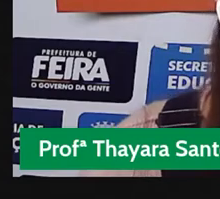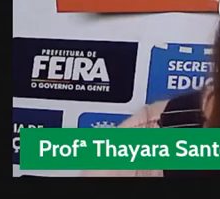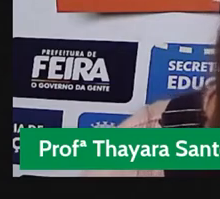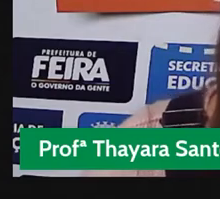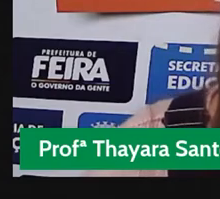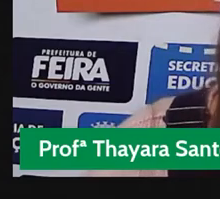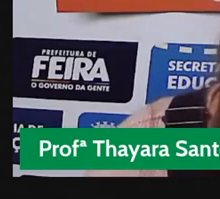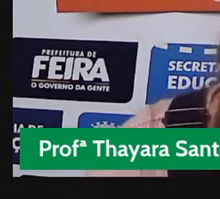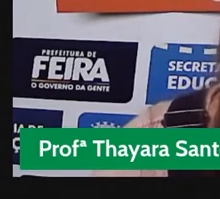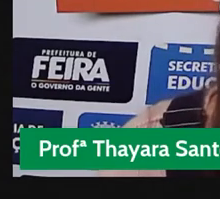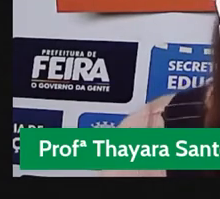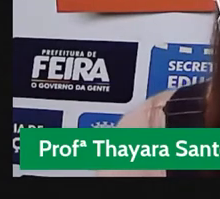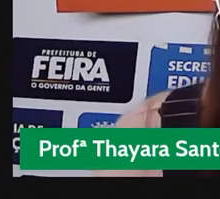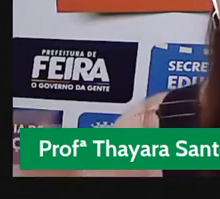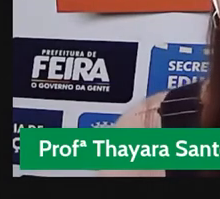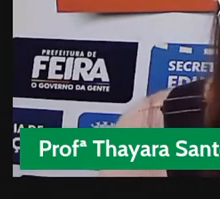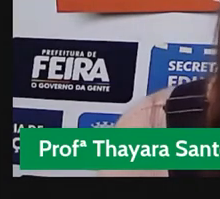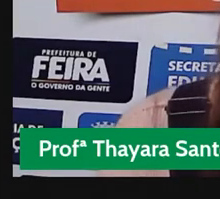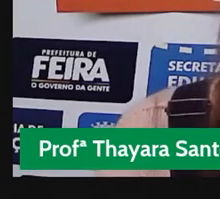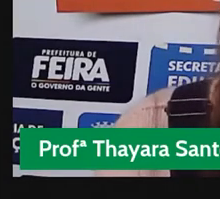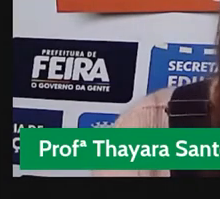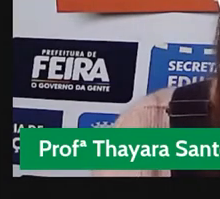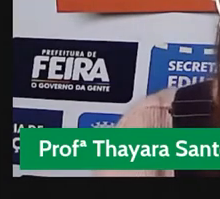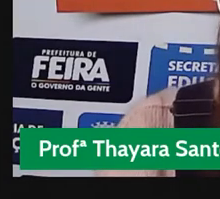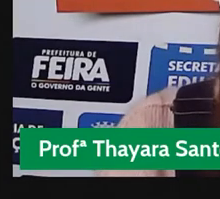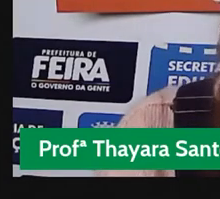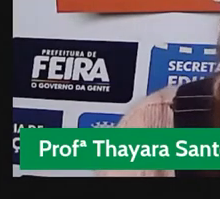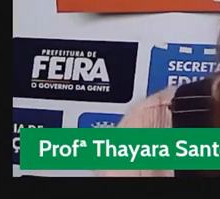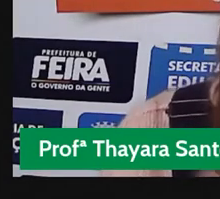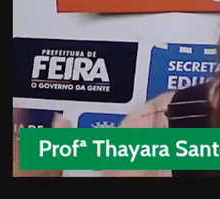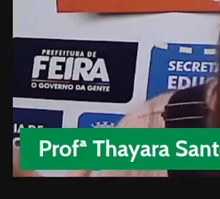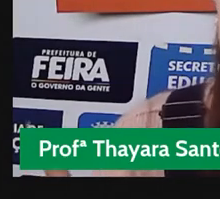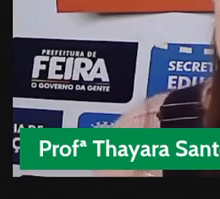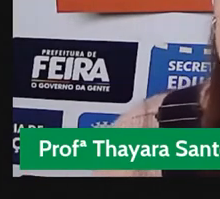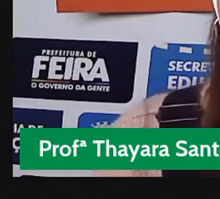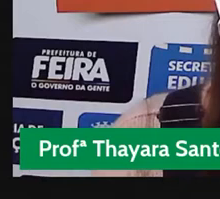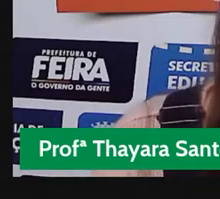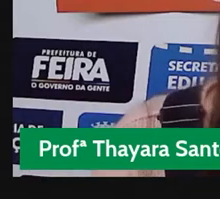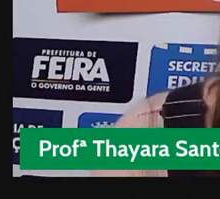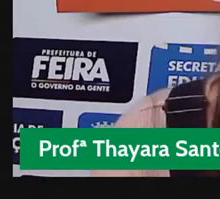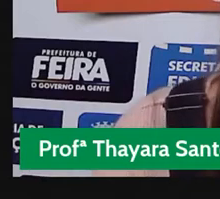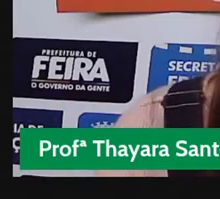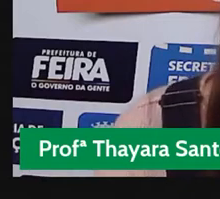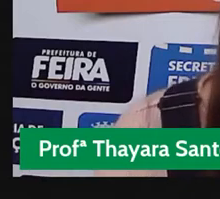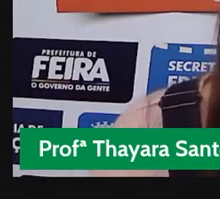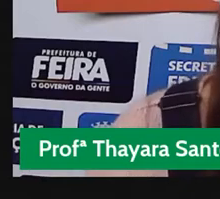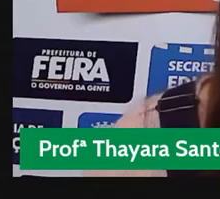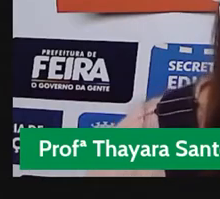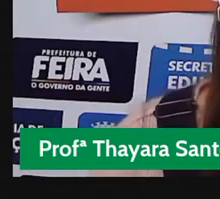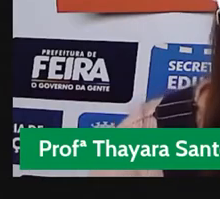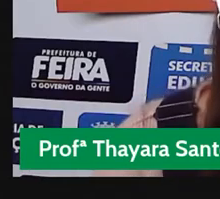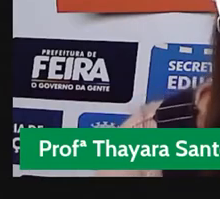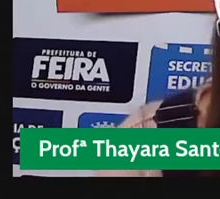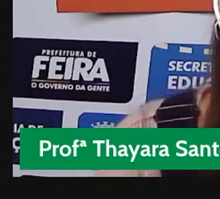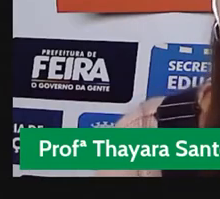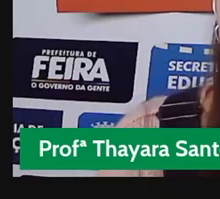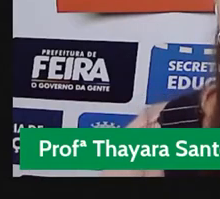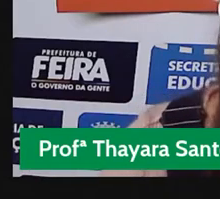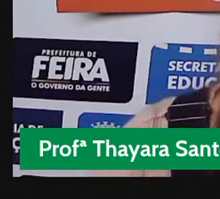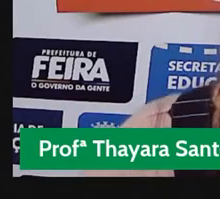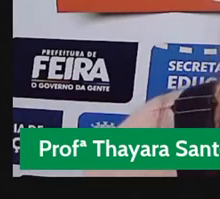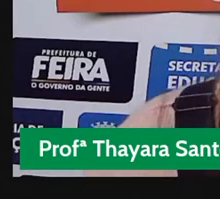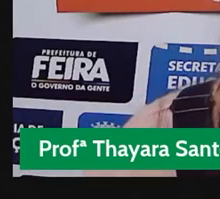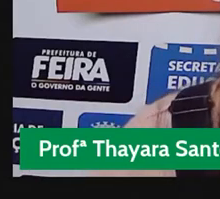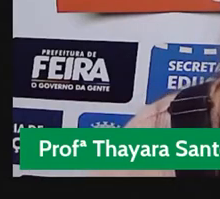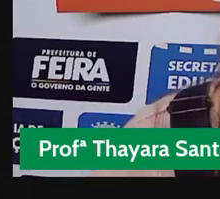bom e como vocês já sabem que está aqui em clima junino e vamos lá para nossa Arraial lá de ciências então agora vamos iniciar a aula de